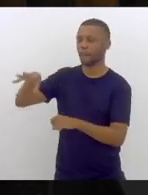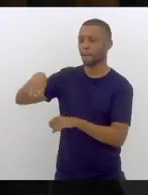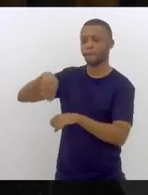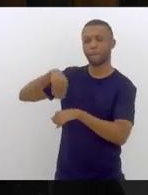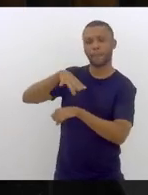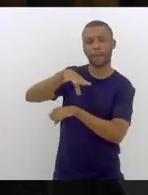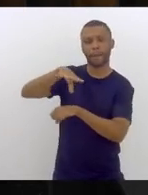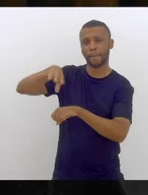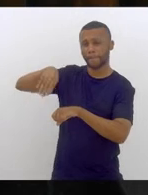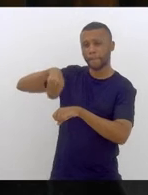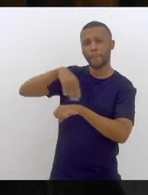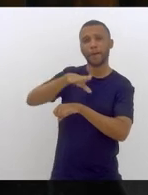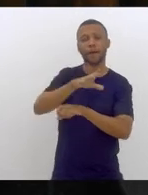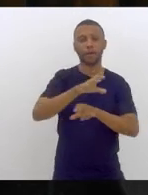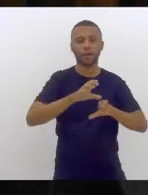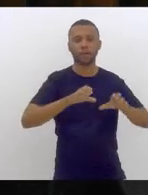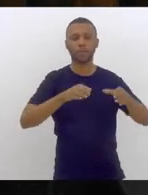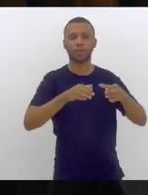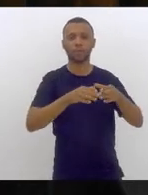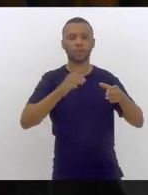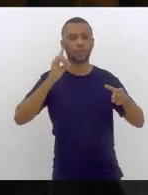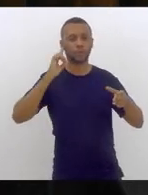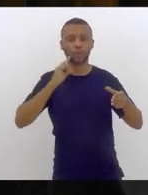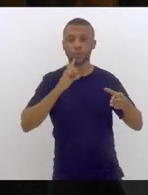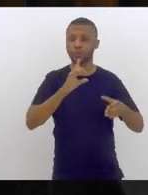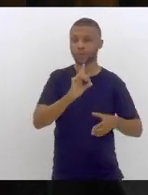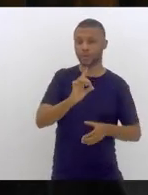aos deficientes auditivos